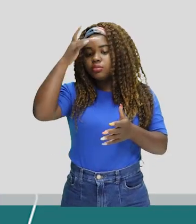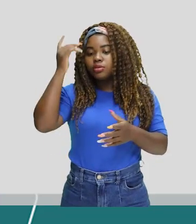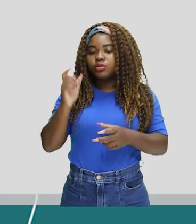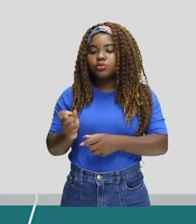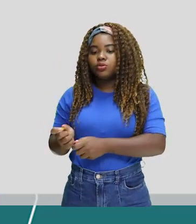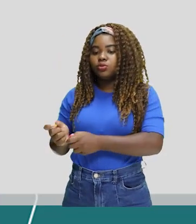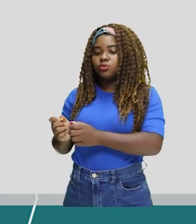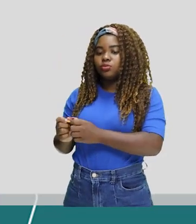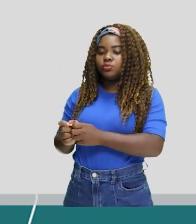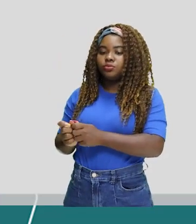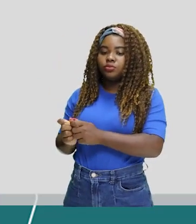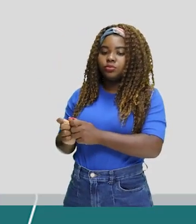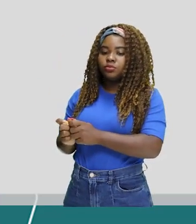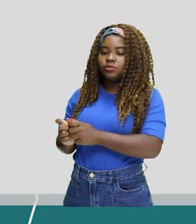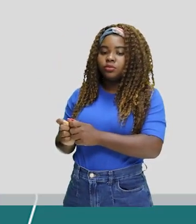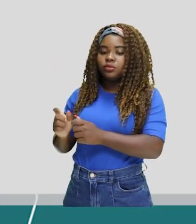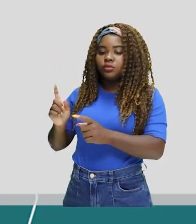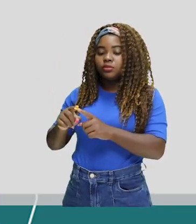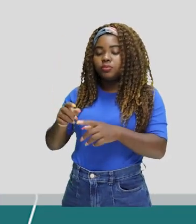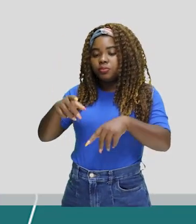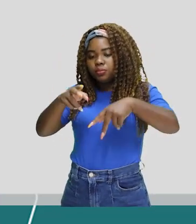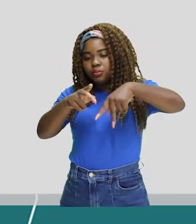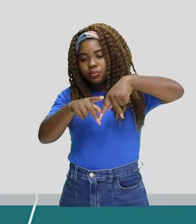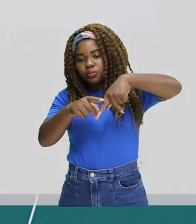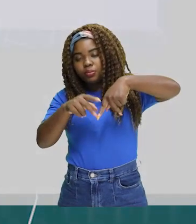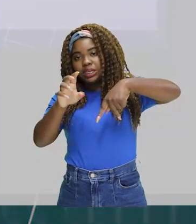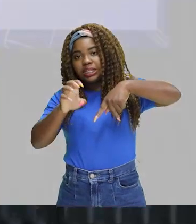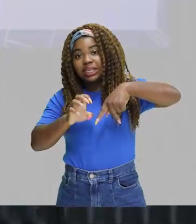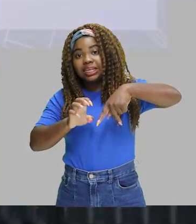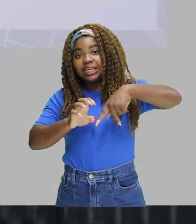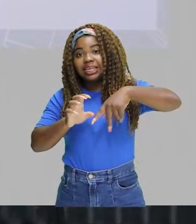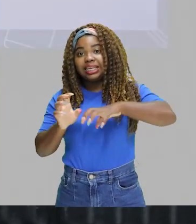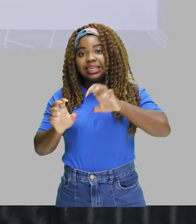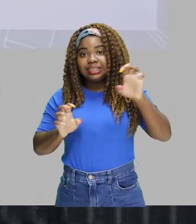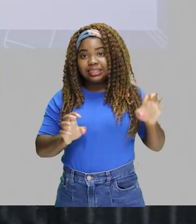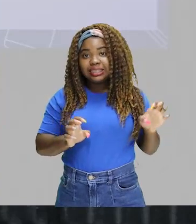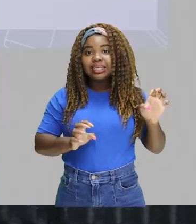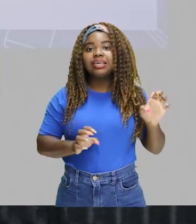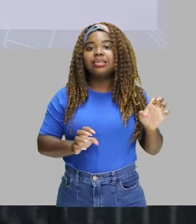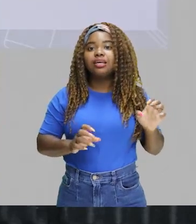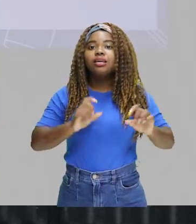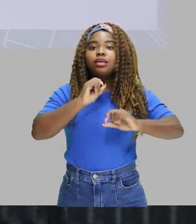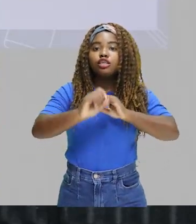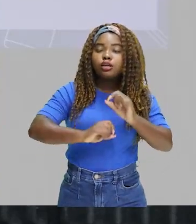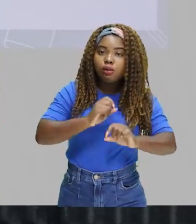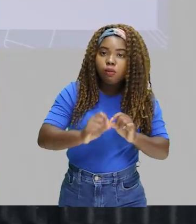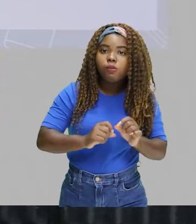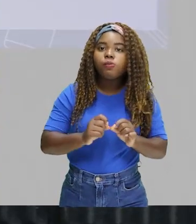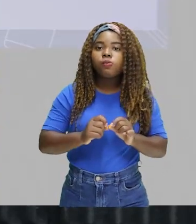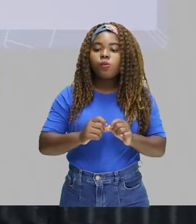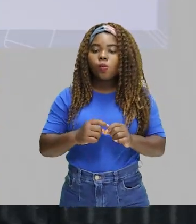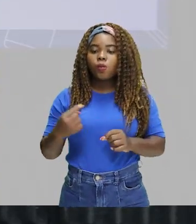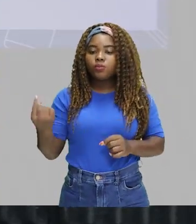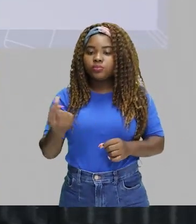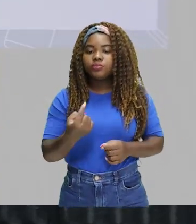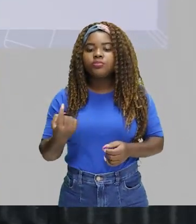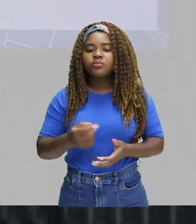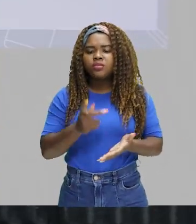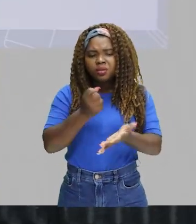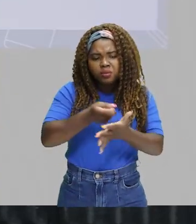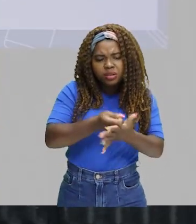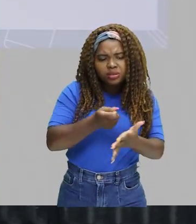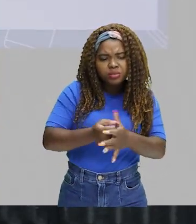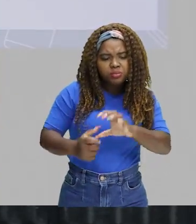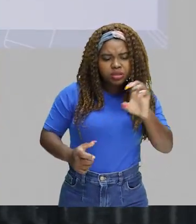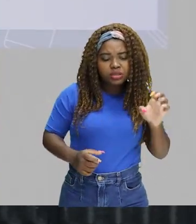transfere o peso para a perna esquerda, que servirá de pivô para os giros. Professor, obrigatoriamente para a esquerda? Não, aí